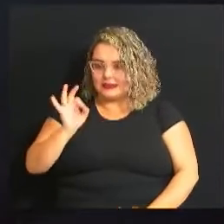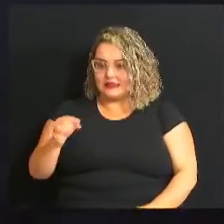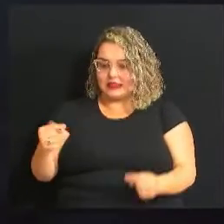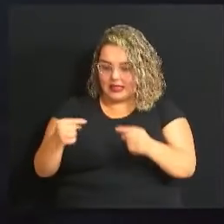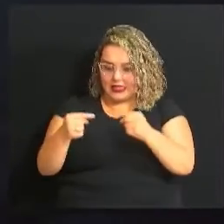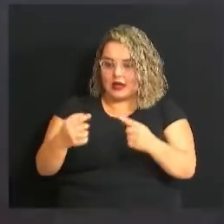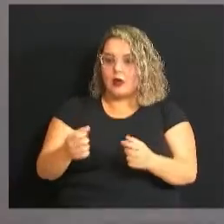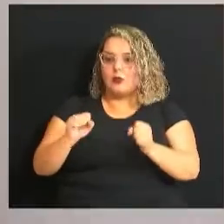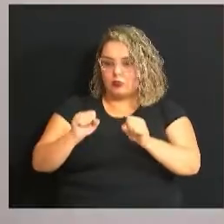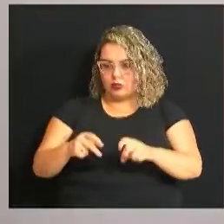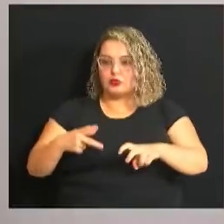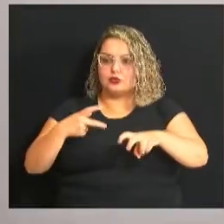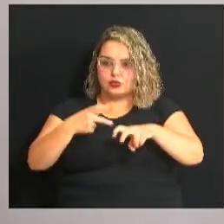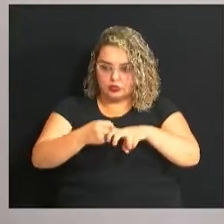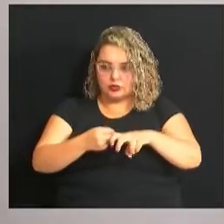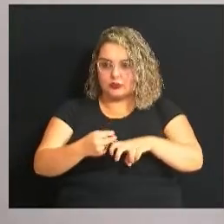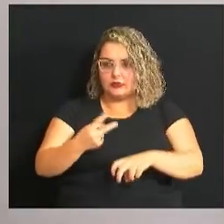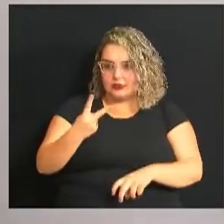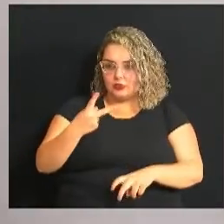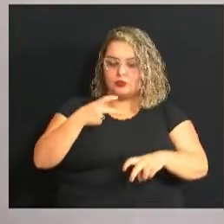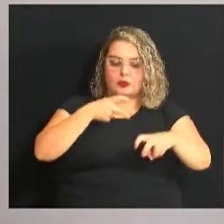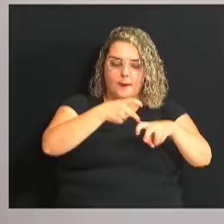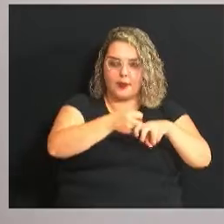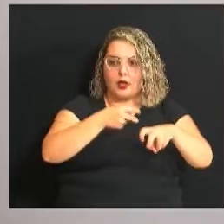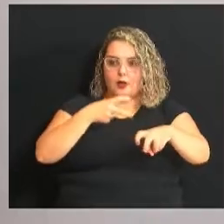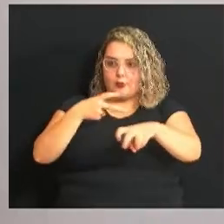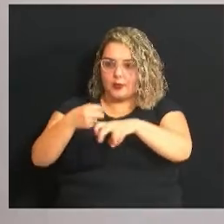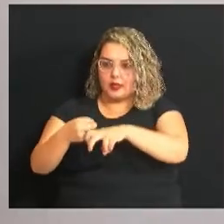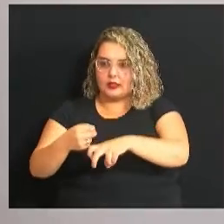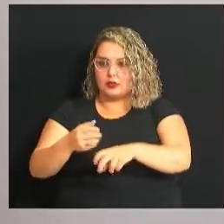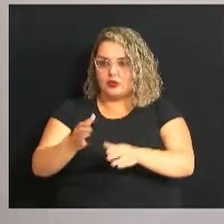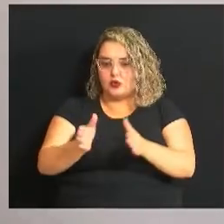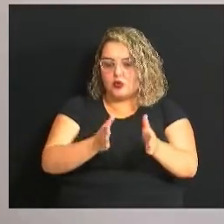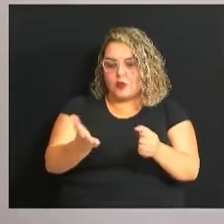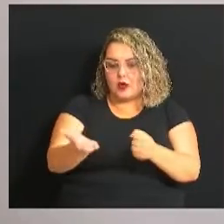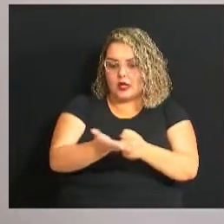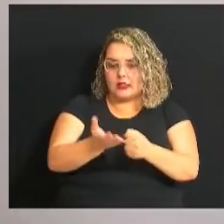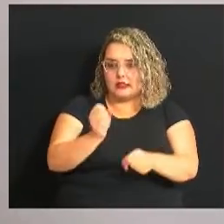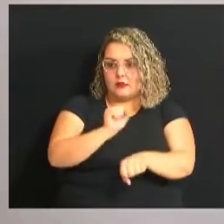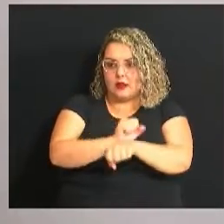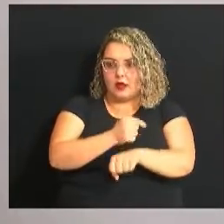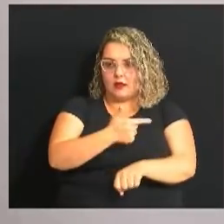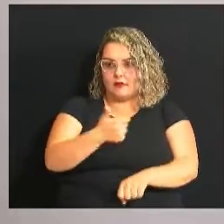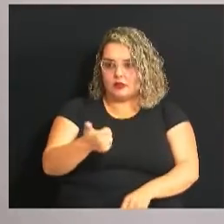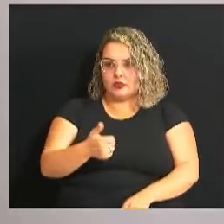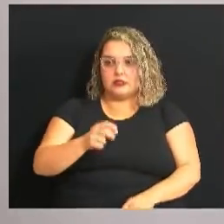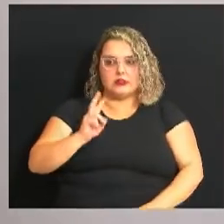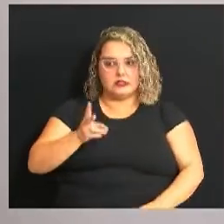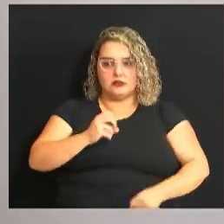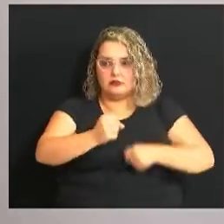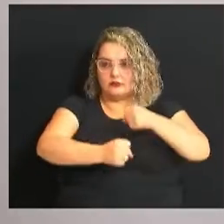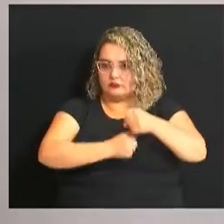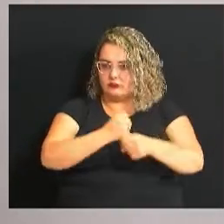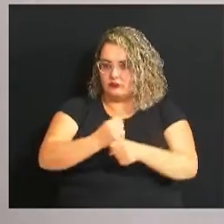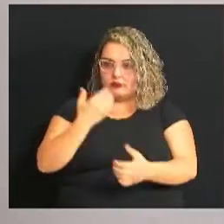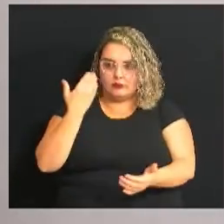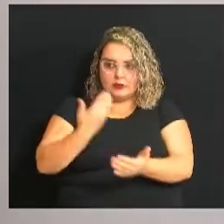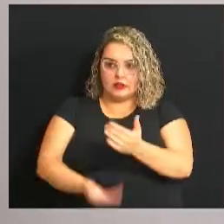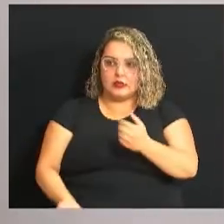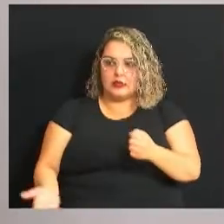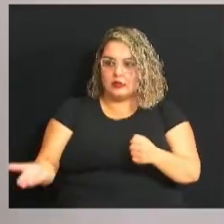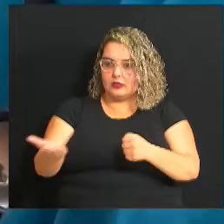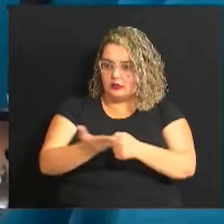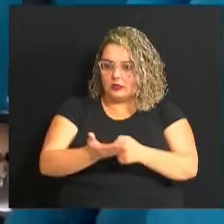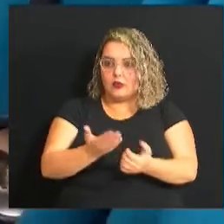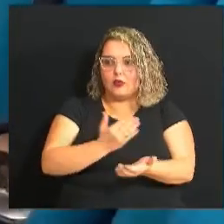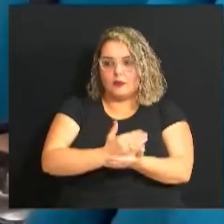essa vacina, são 2 doses com intervalo de 21 dias e reforço anual. Perdeu o intervalo, tem que começar tudo